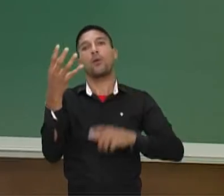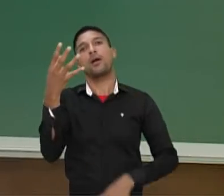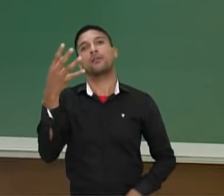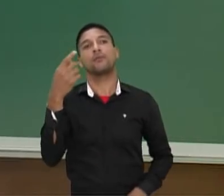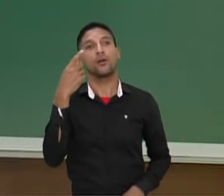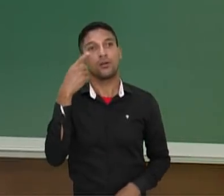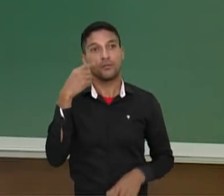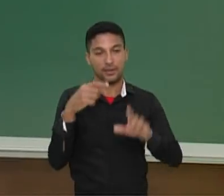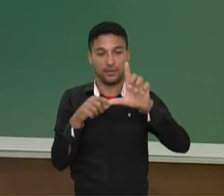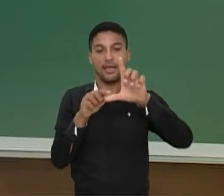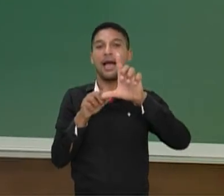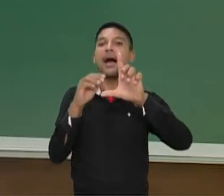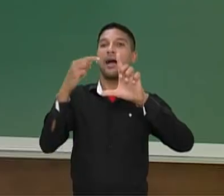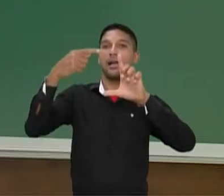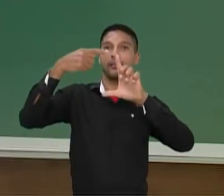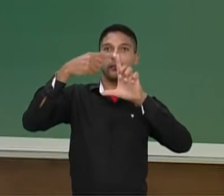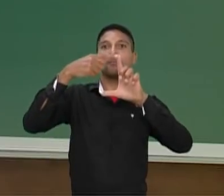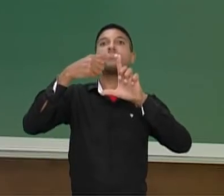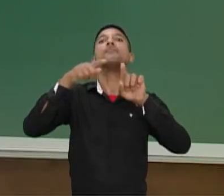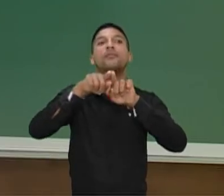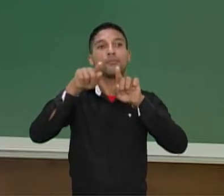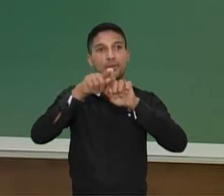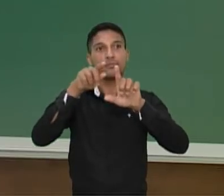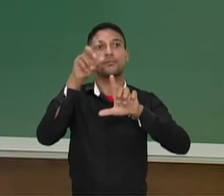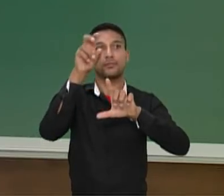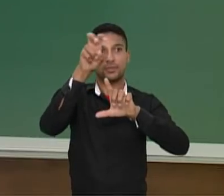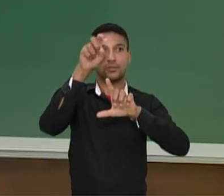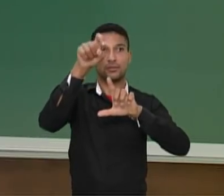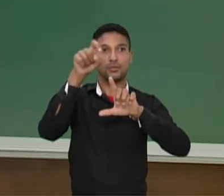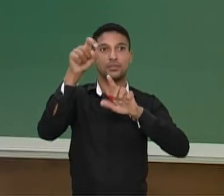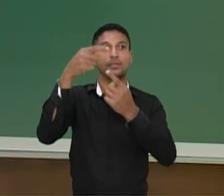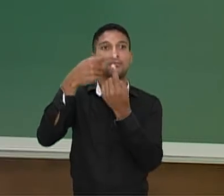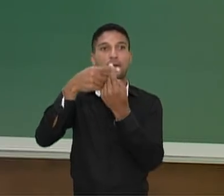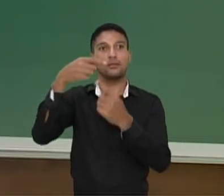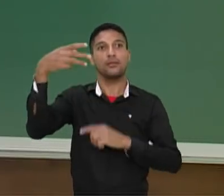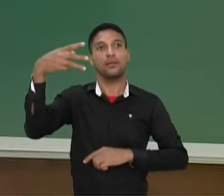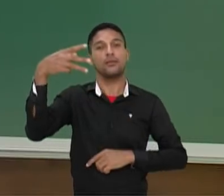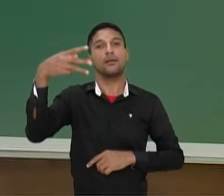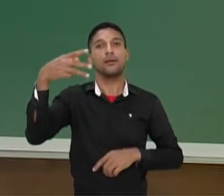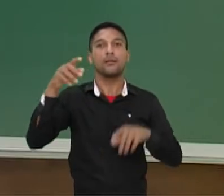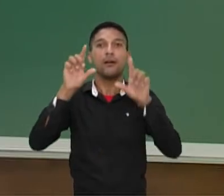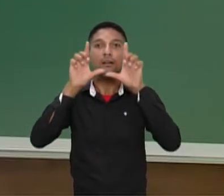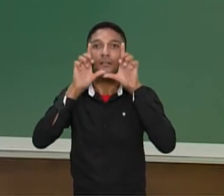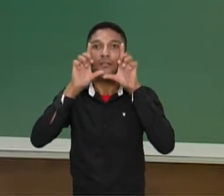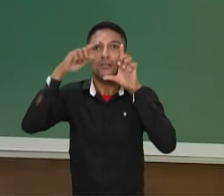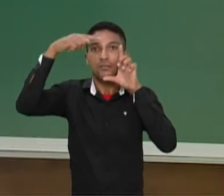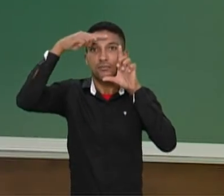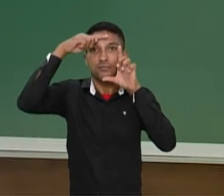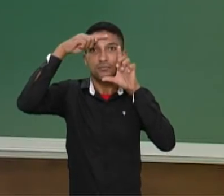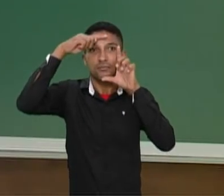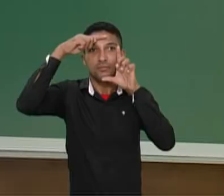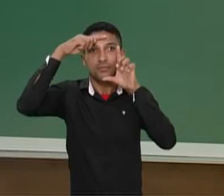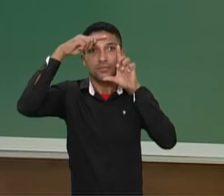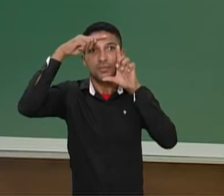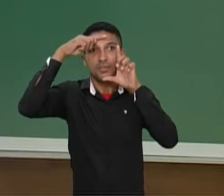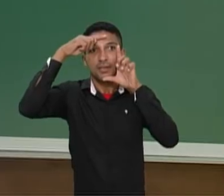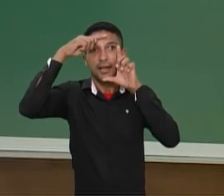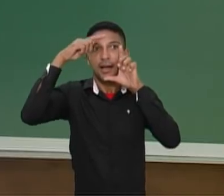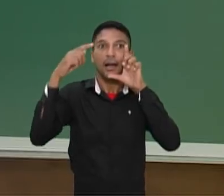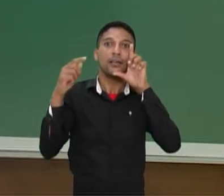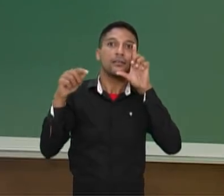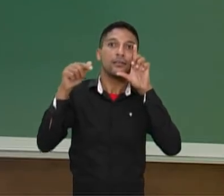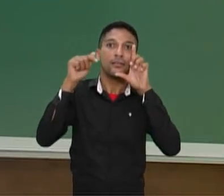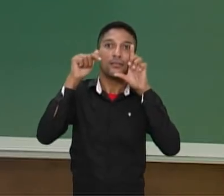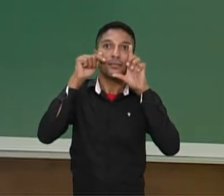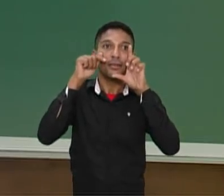aqui embaixo, está lá em cima. Então, ele tem que aparecer 2 vezes. O mesmo 7x menos 8 que está aqui na direita,